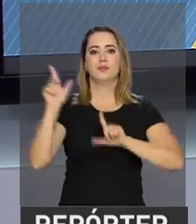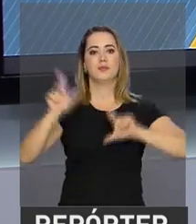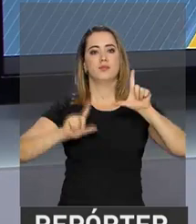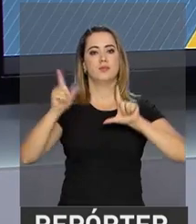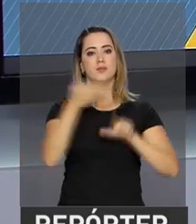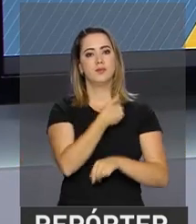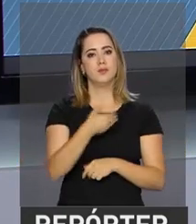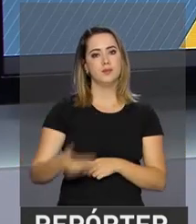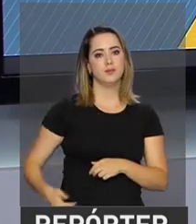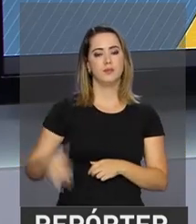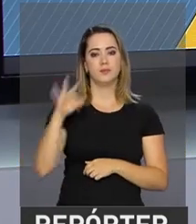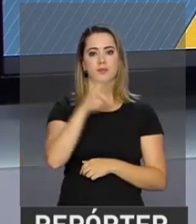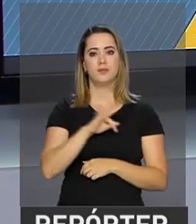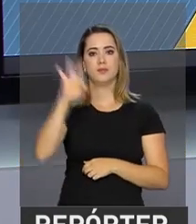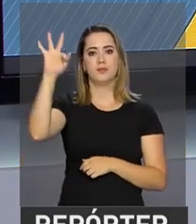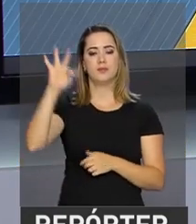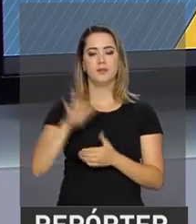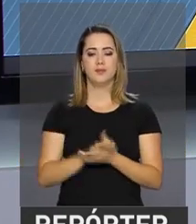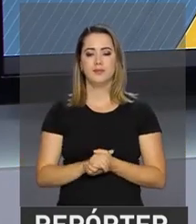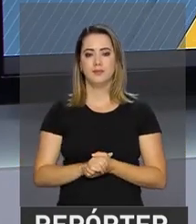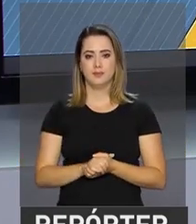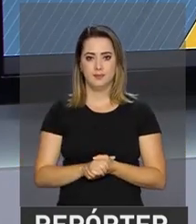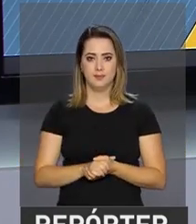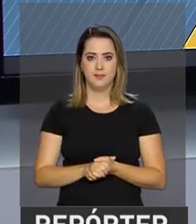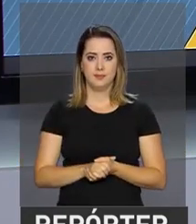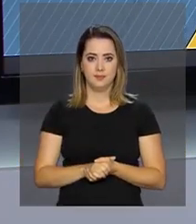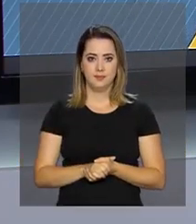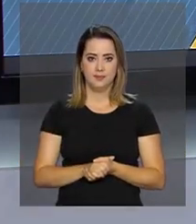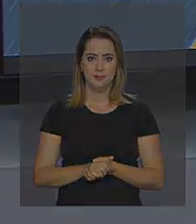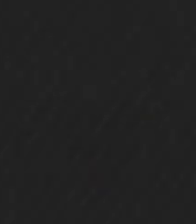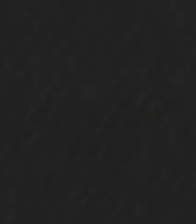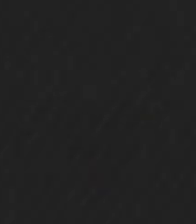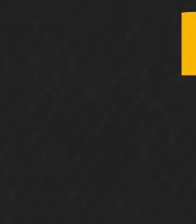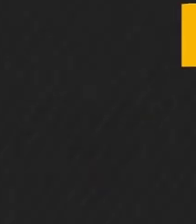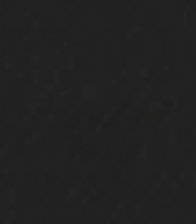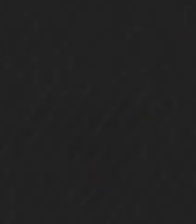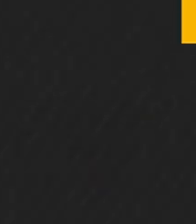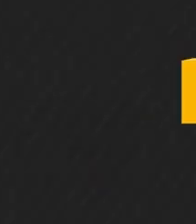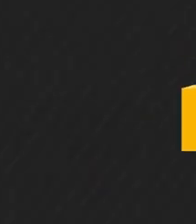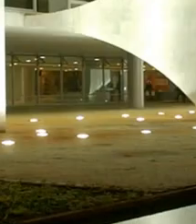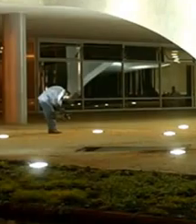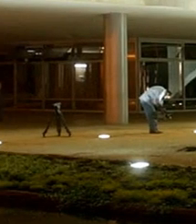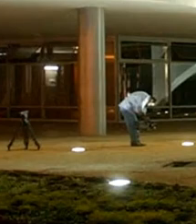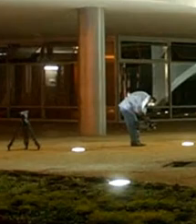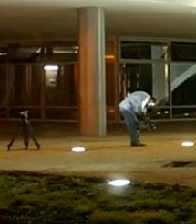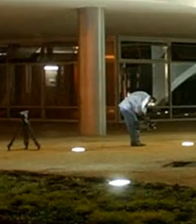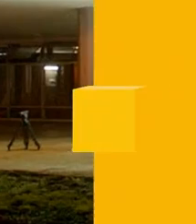continue com a gente na NBR, a TV do Governo Federal.